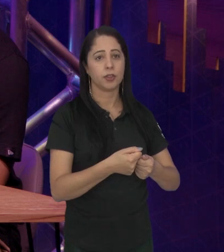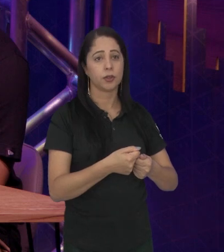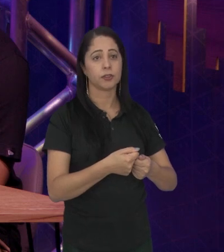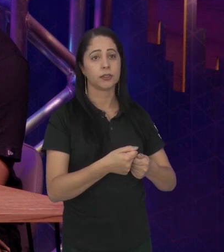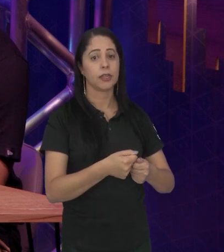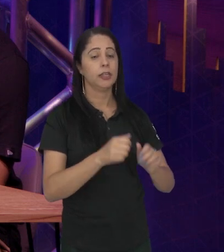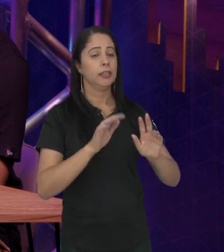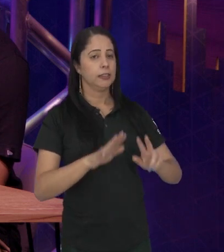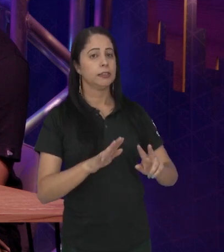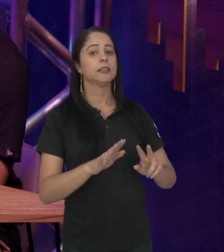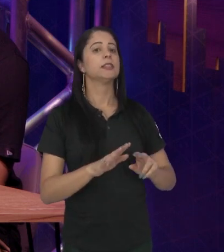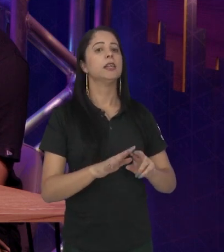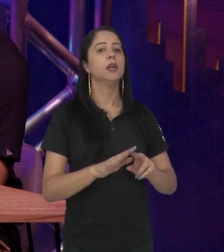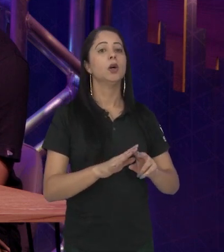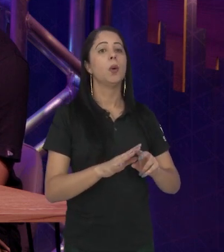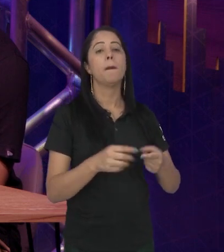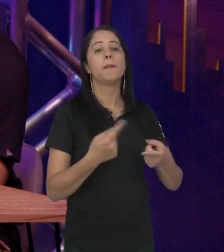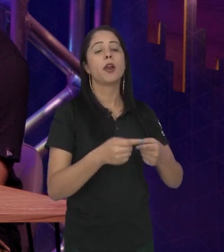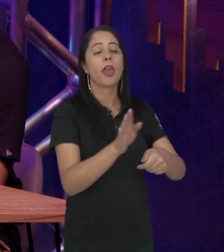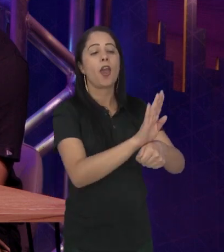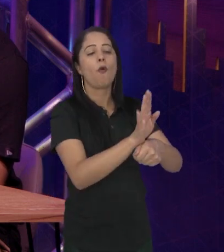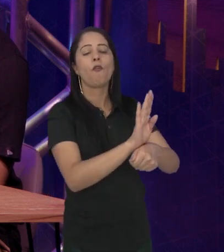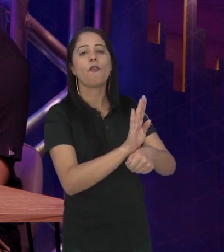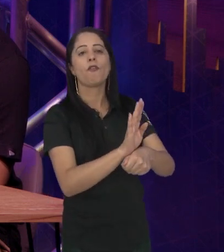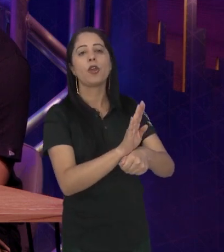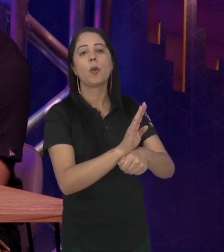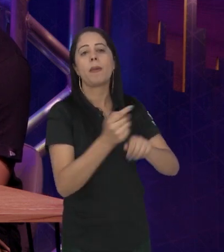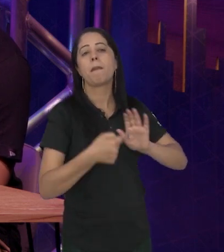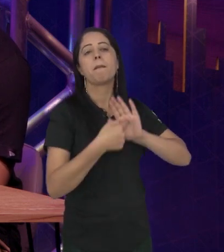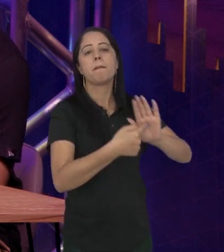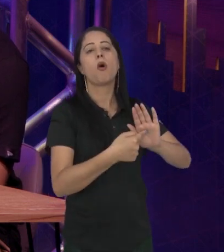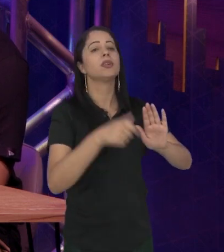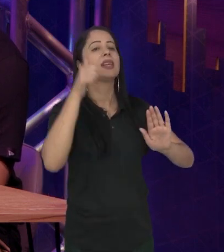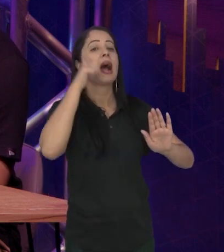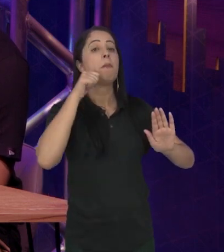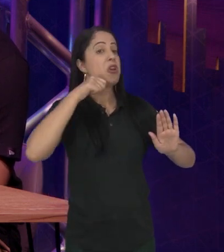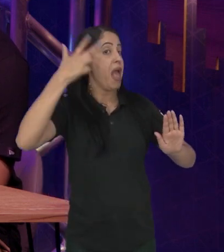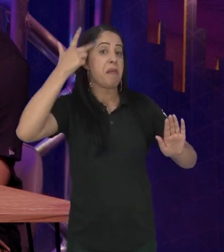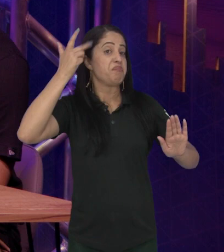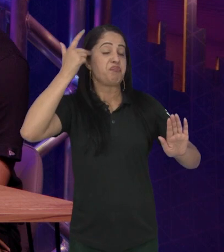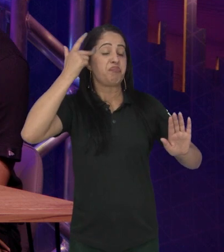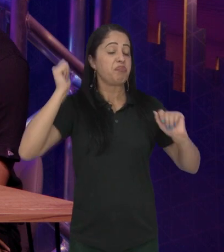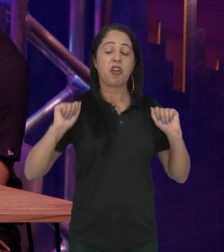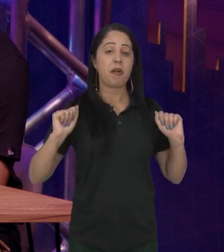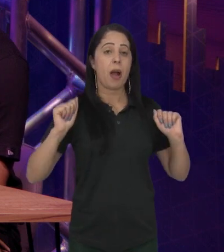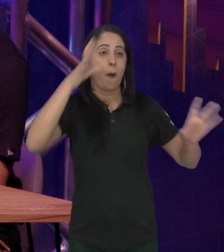da mulher comum, então, em que a mulher, assim, ela não tá fazendo nenhum papel de uma...